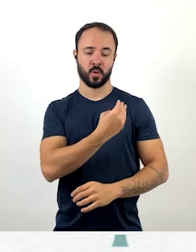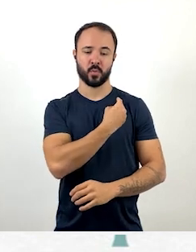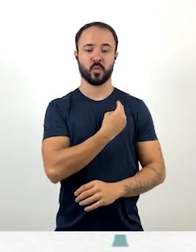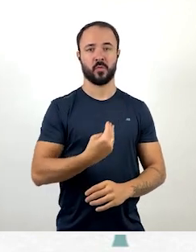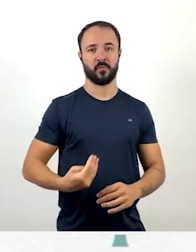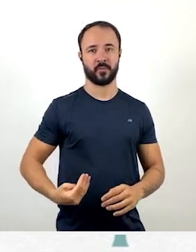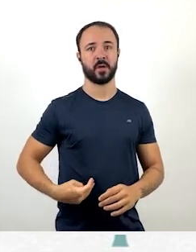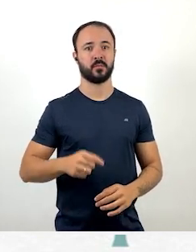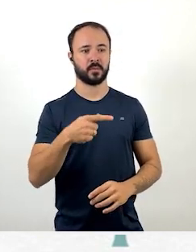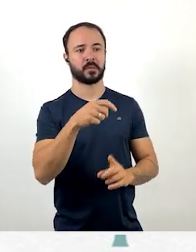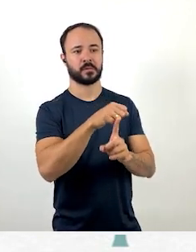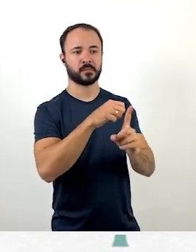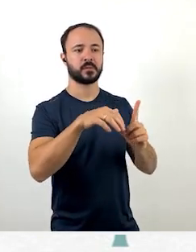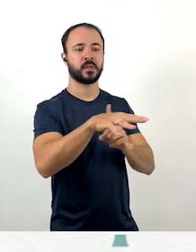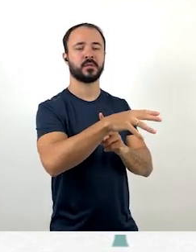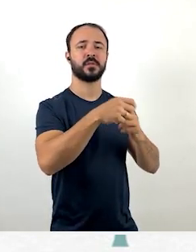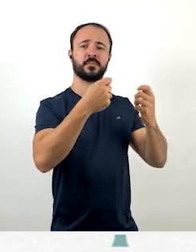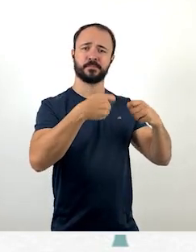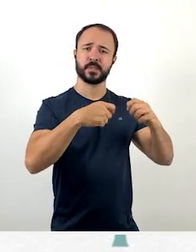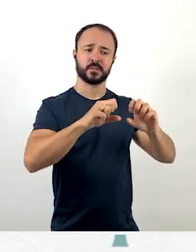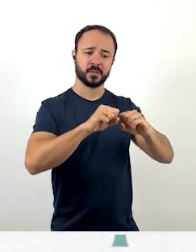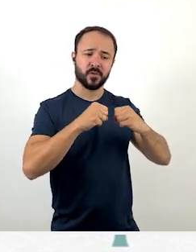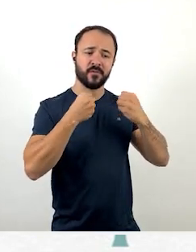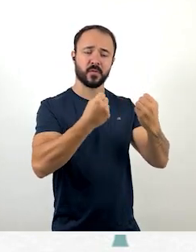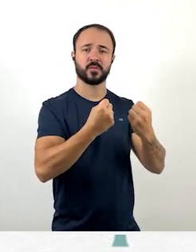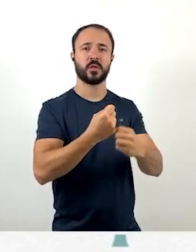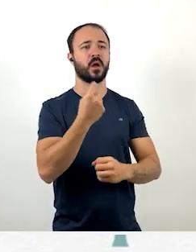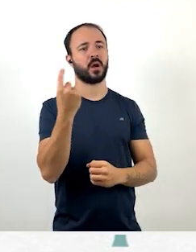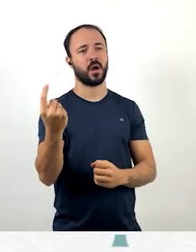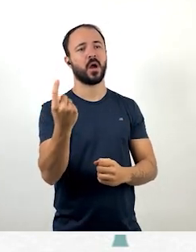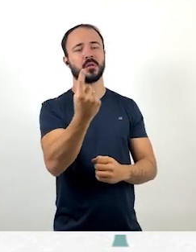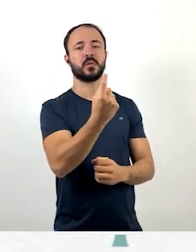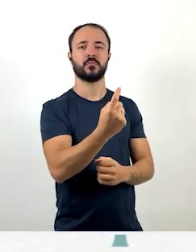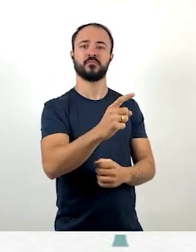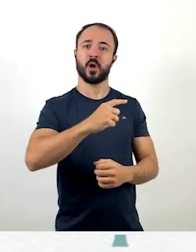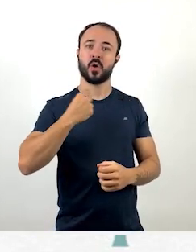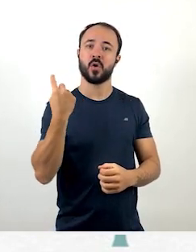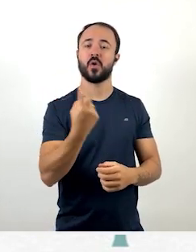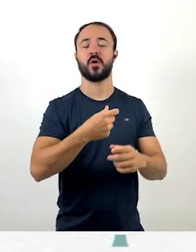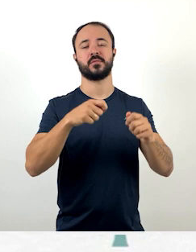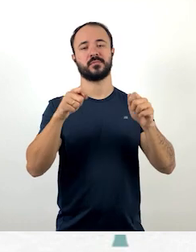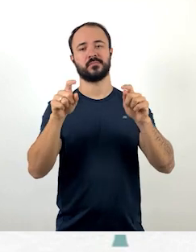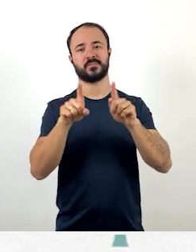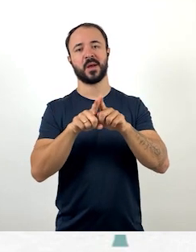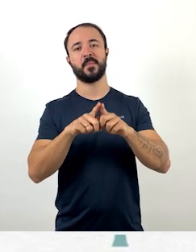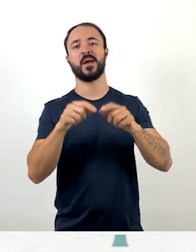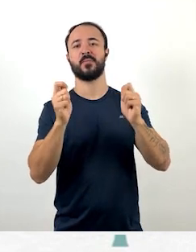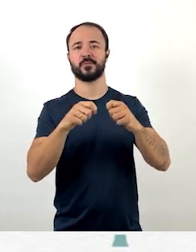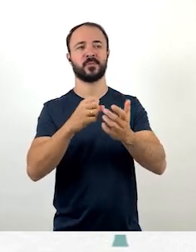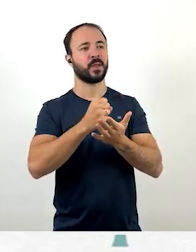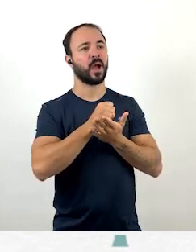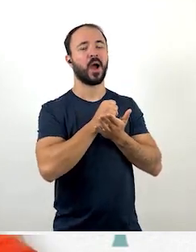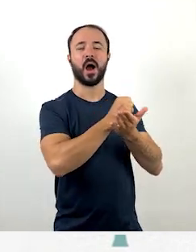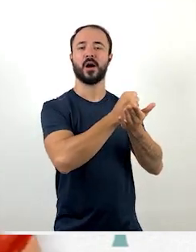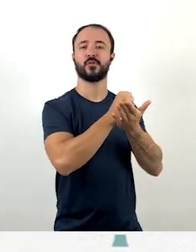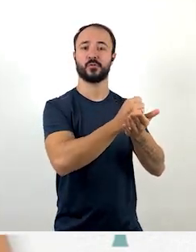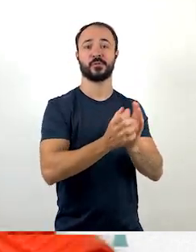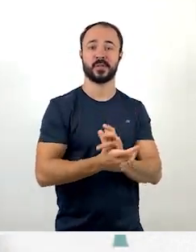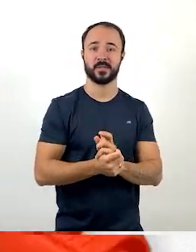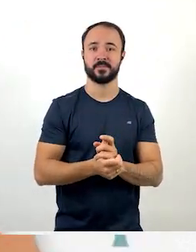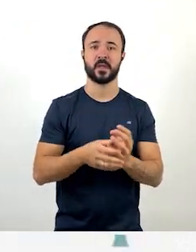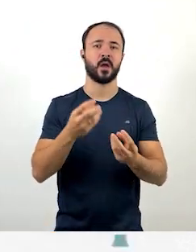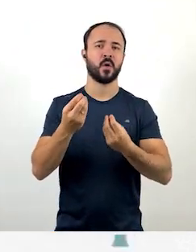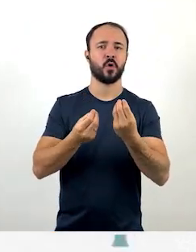setores produtivos da sociedade têm que fazer sua parte, mas cada um de nós também pode contribuir